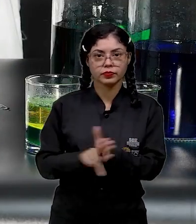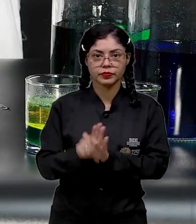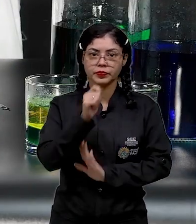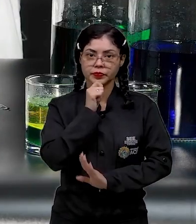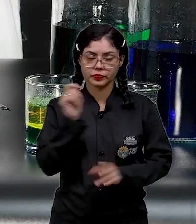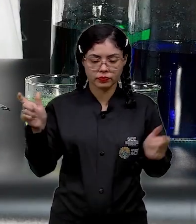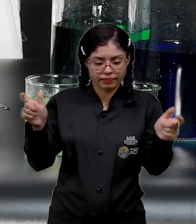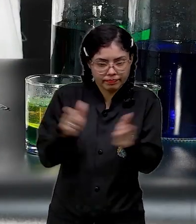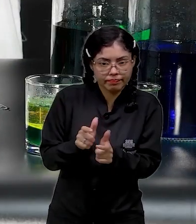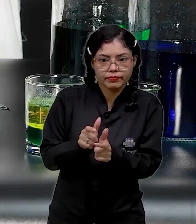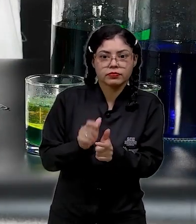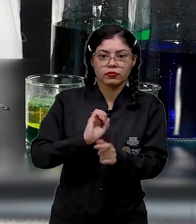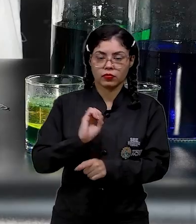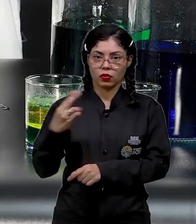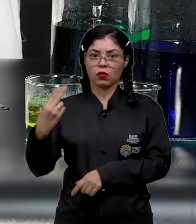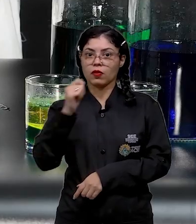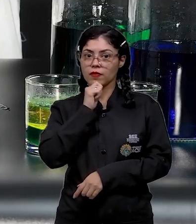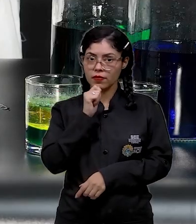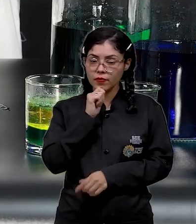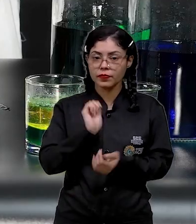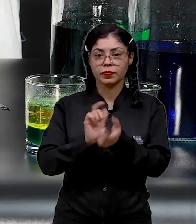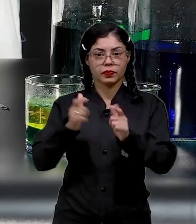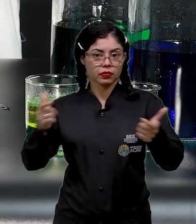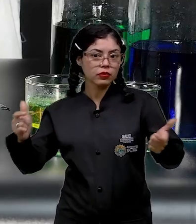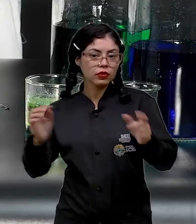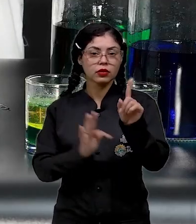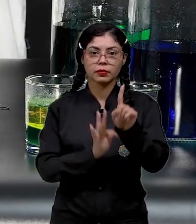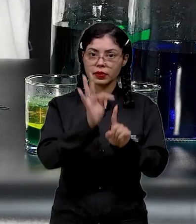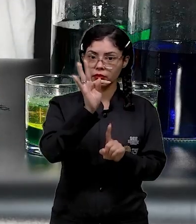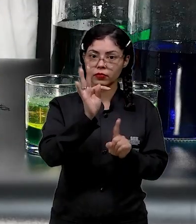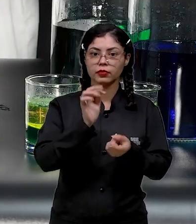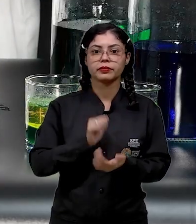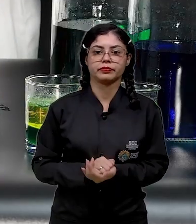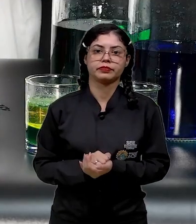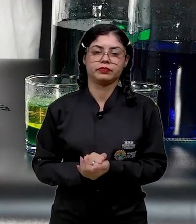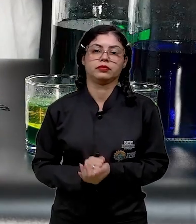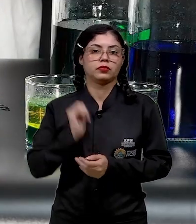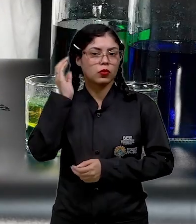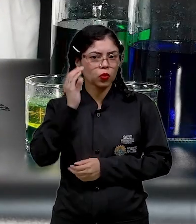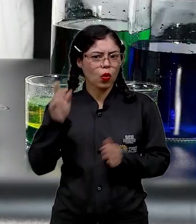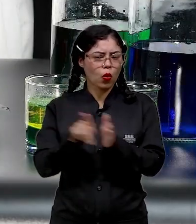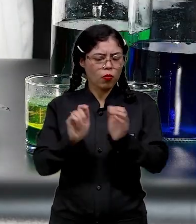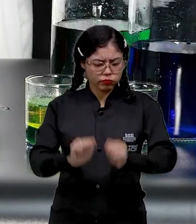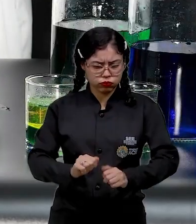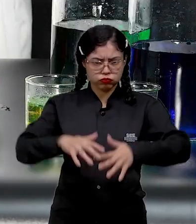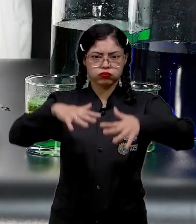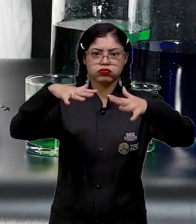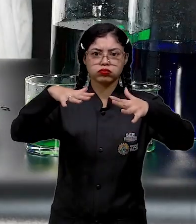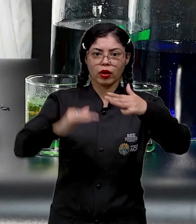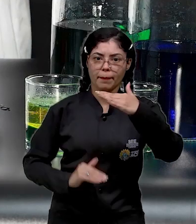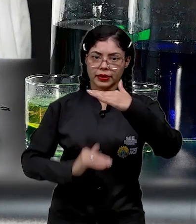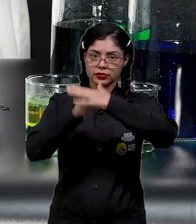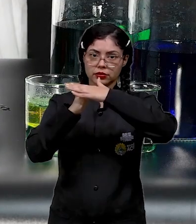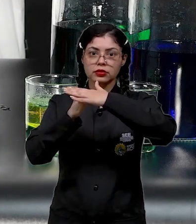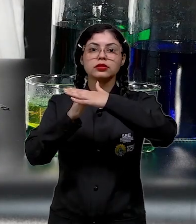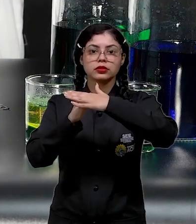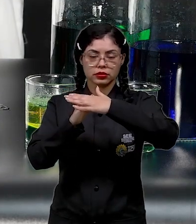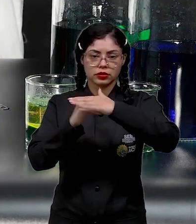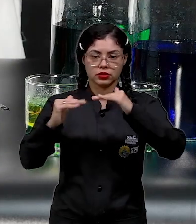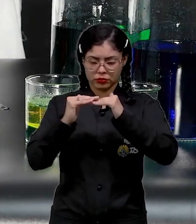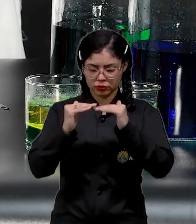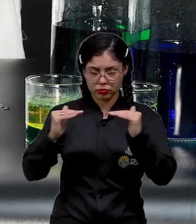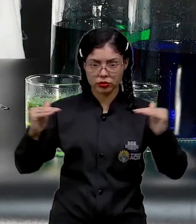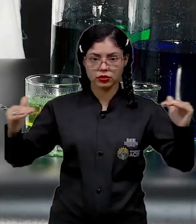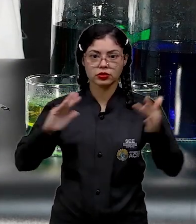à diminuição ou ao aumento ali da temperatura, à concentração, à pressão, à superfície